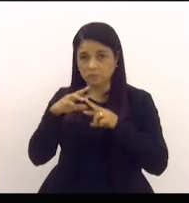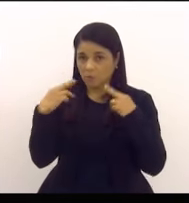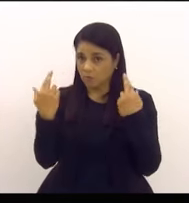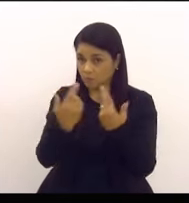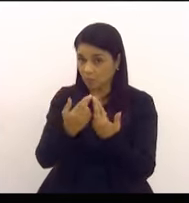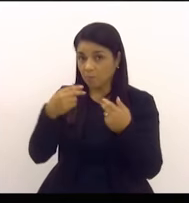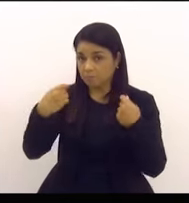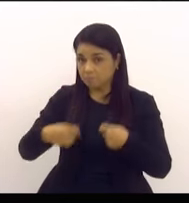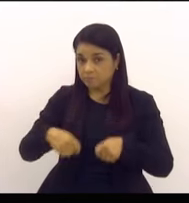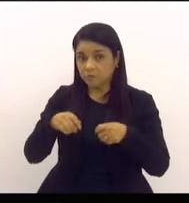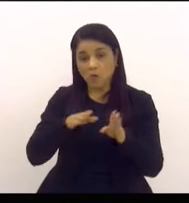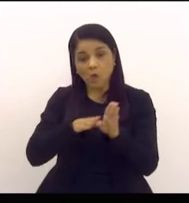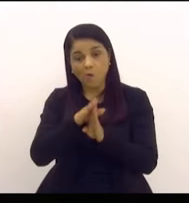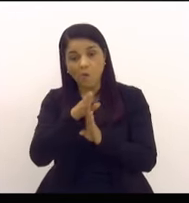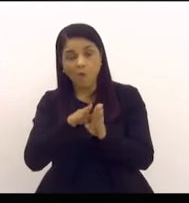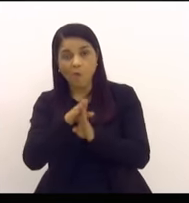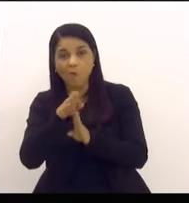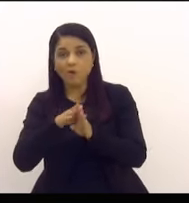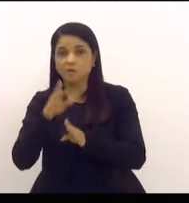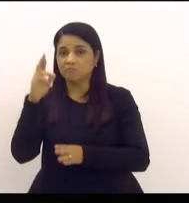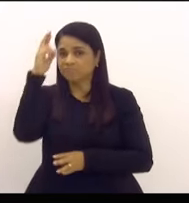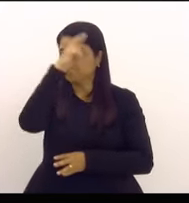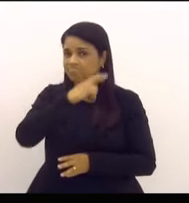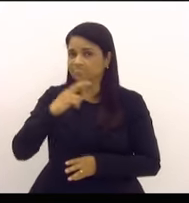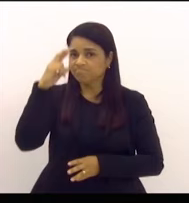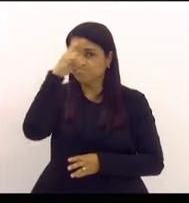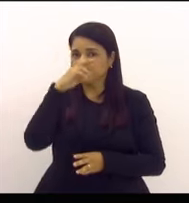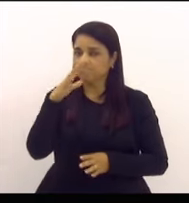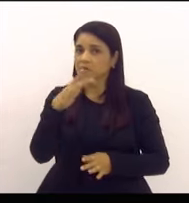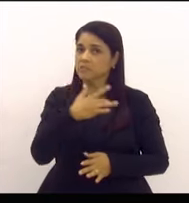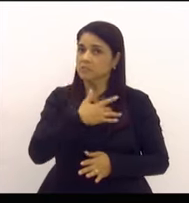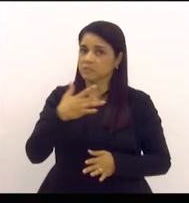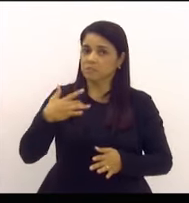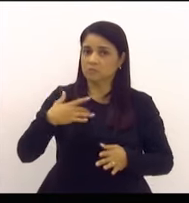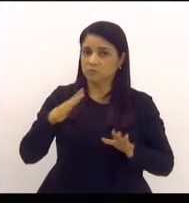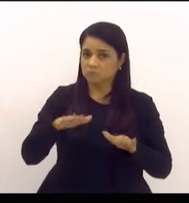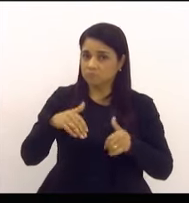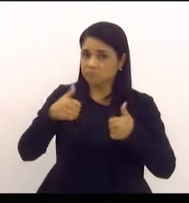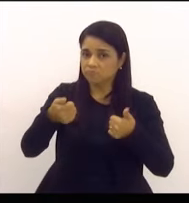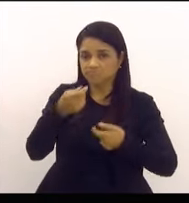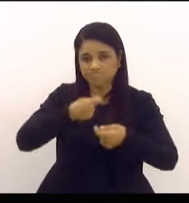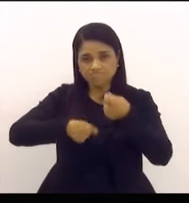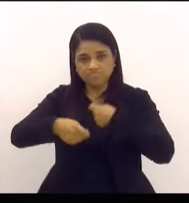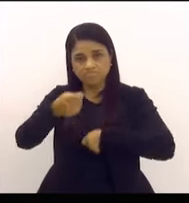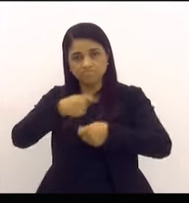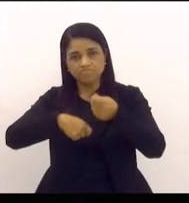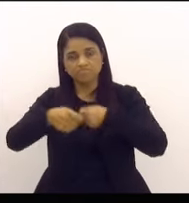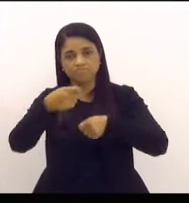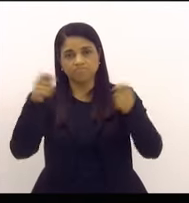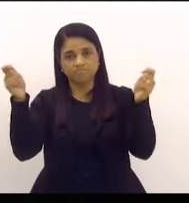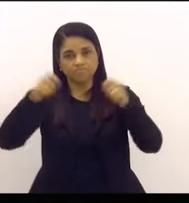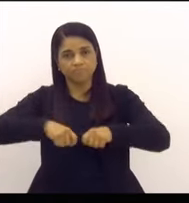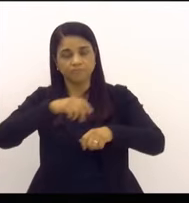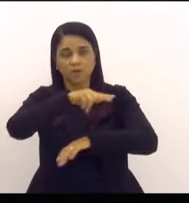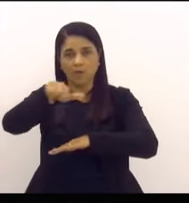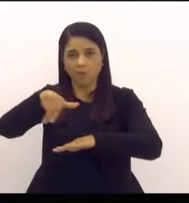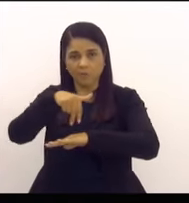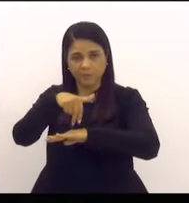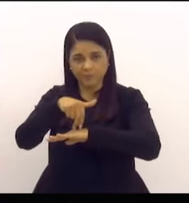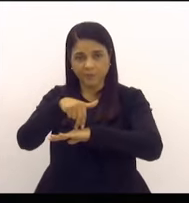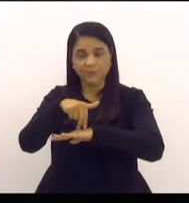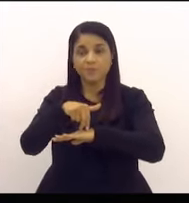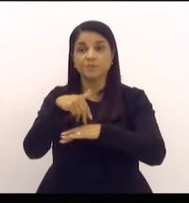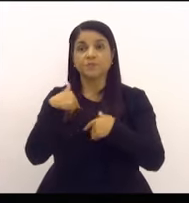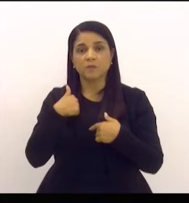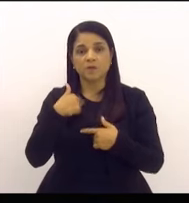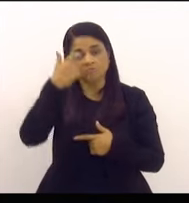de fato, orientar um exercício fiscal mais salutar e uma capacidade de negociação maior com a União. No entanto,